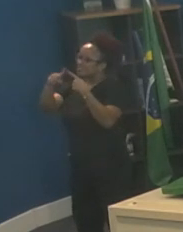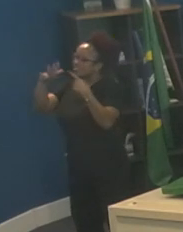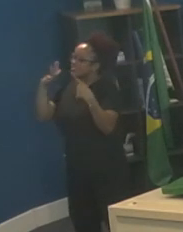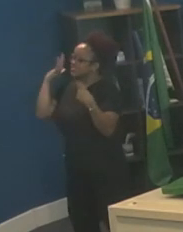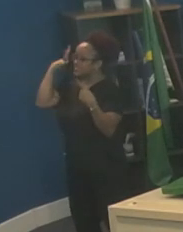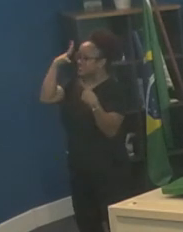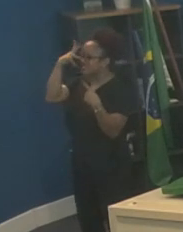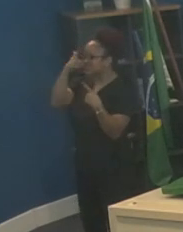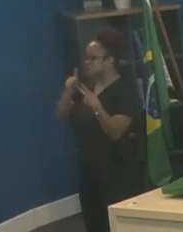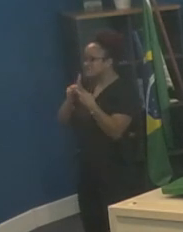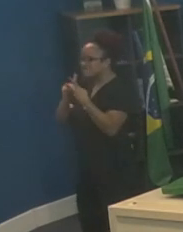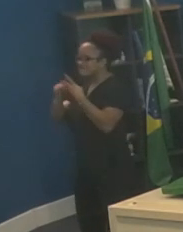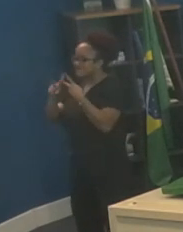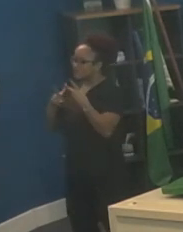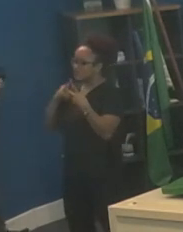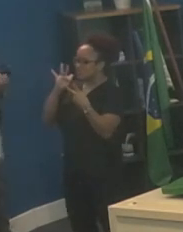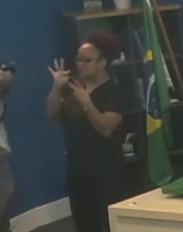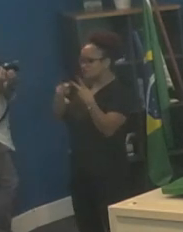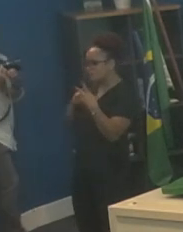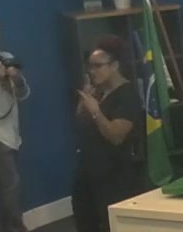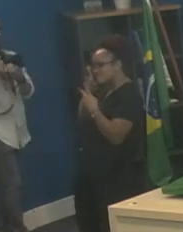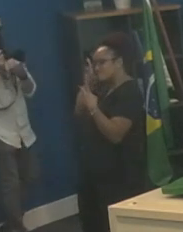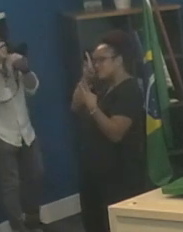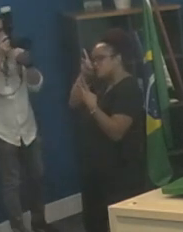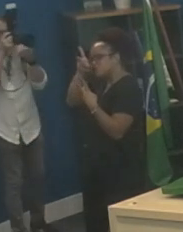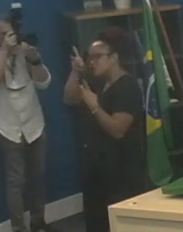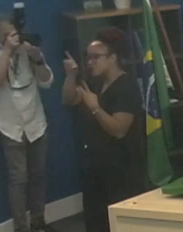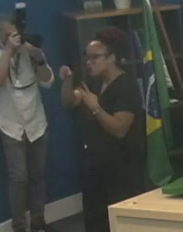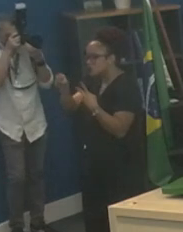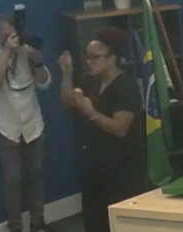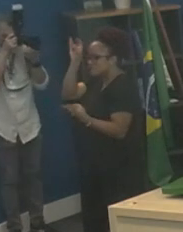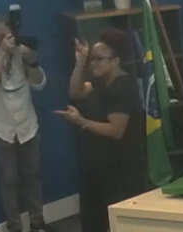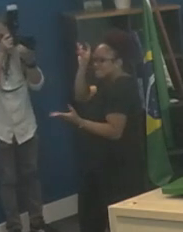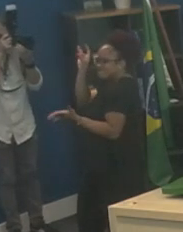natureza, és bela, és forte, impávido,